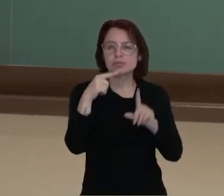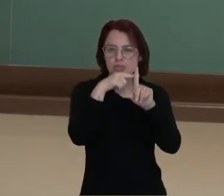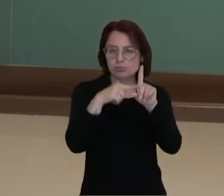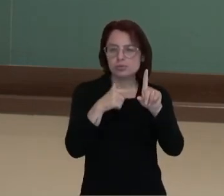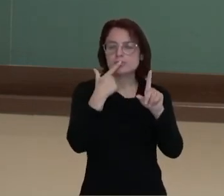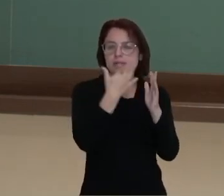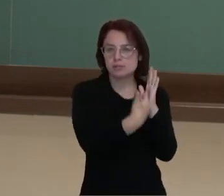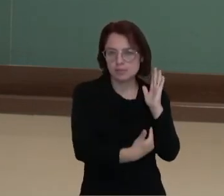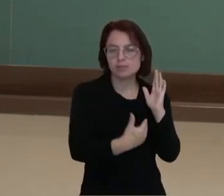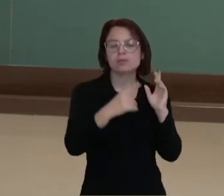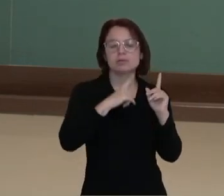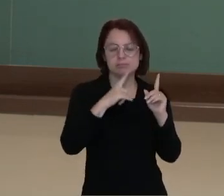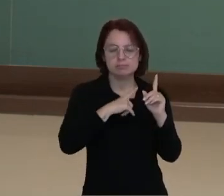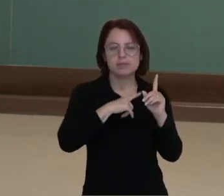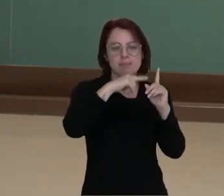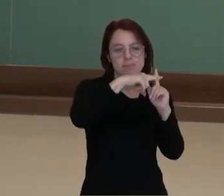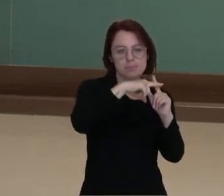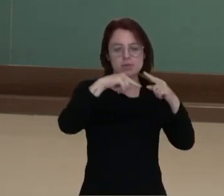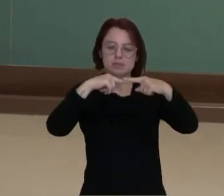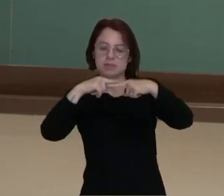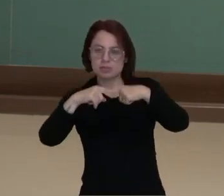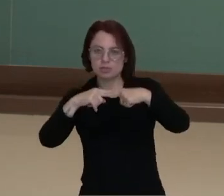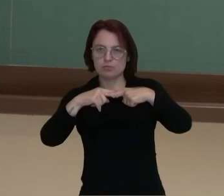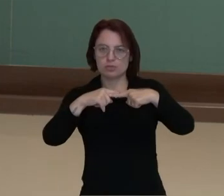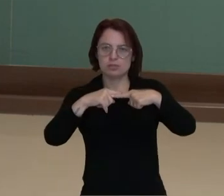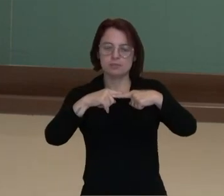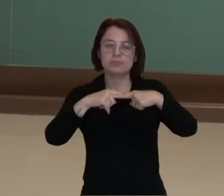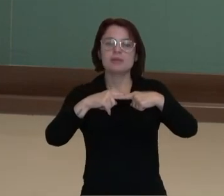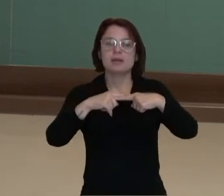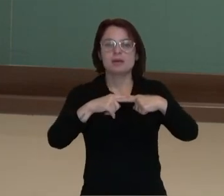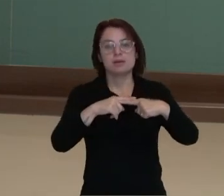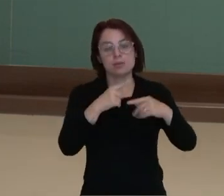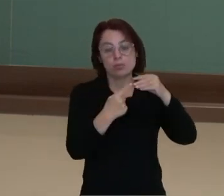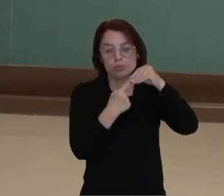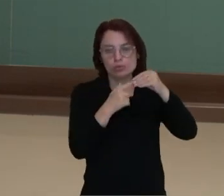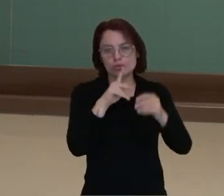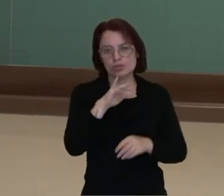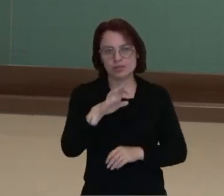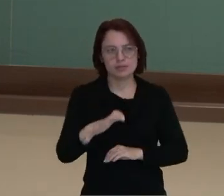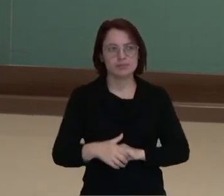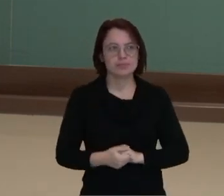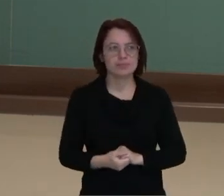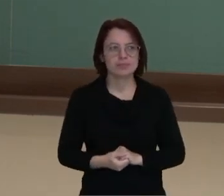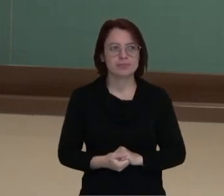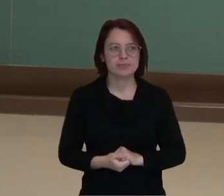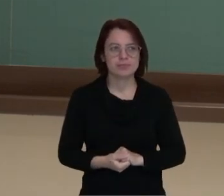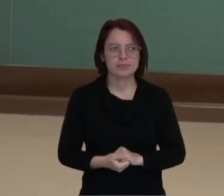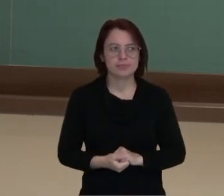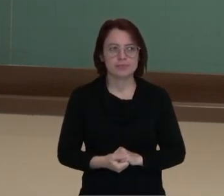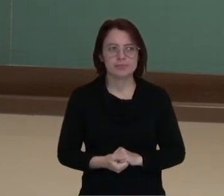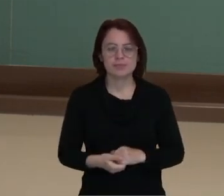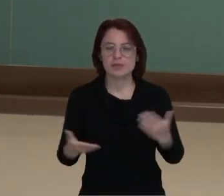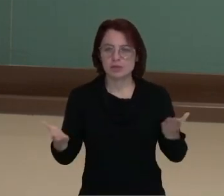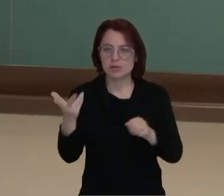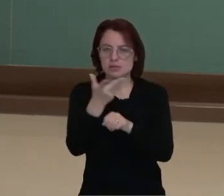ou negativo. Então, seria uma característica qualitativa.